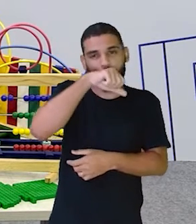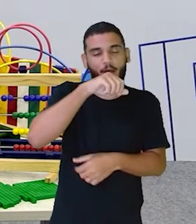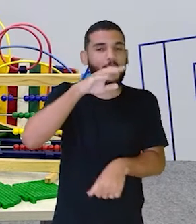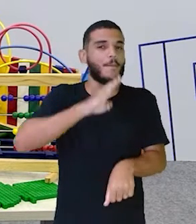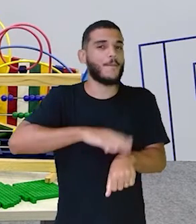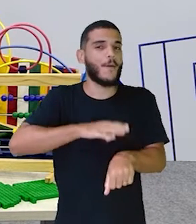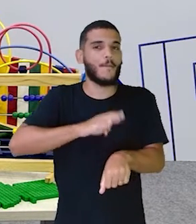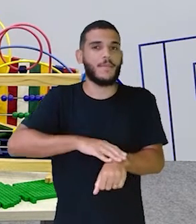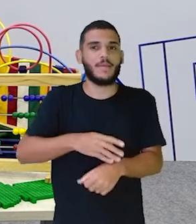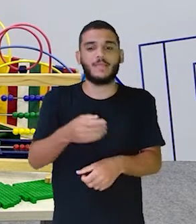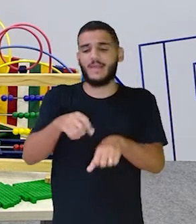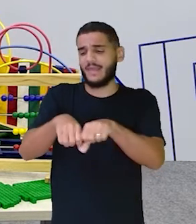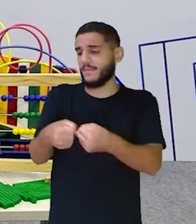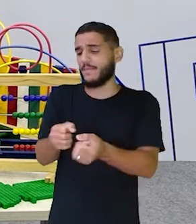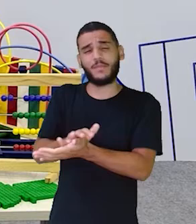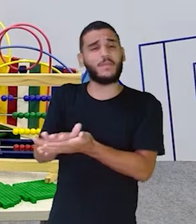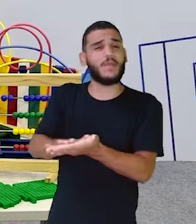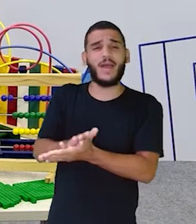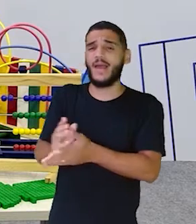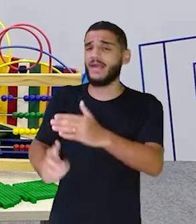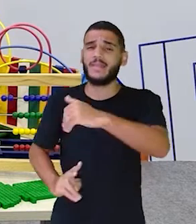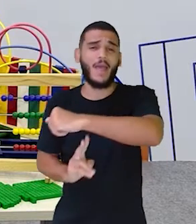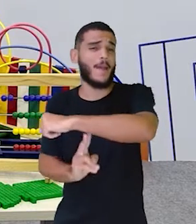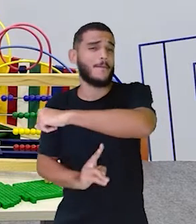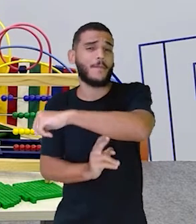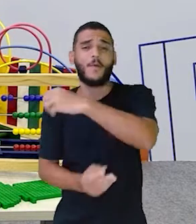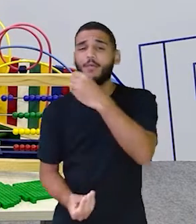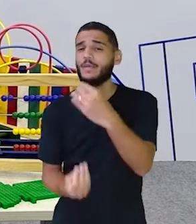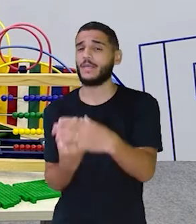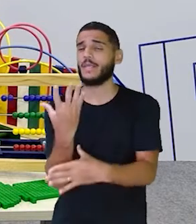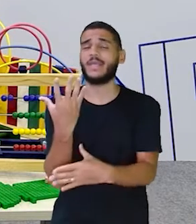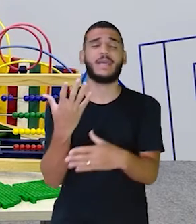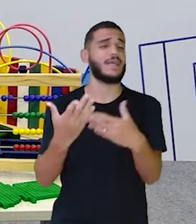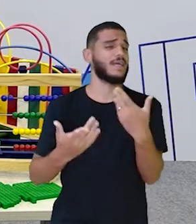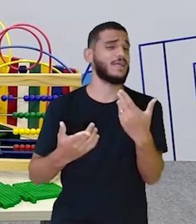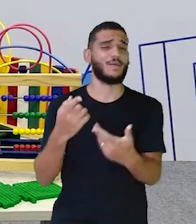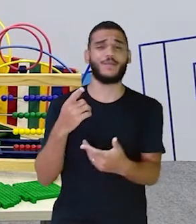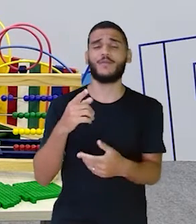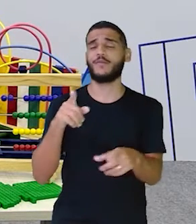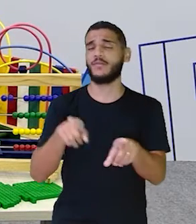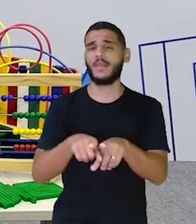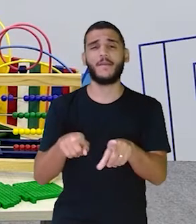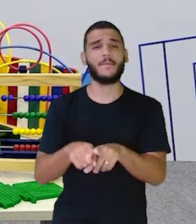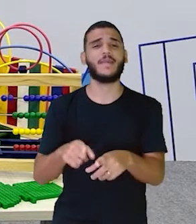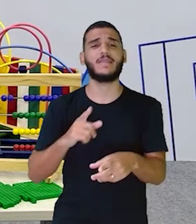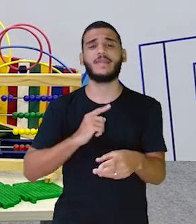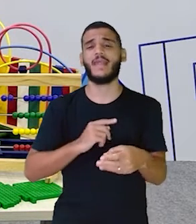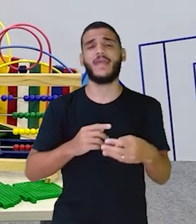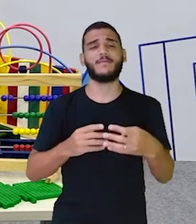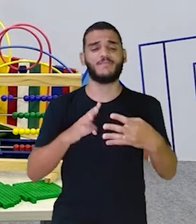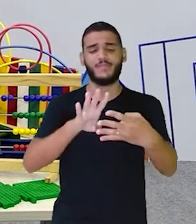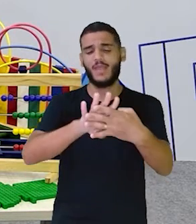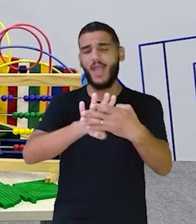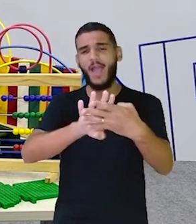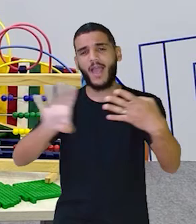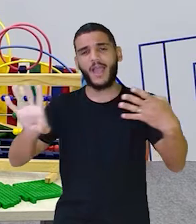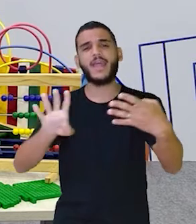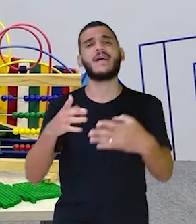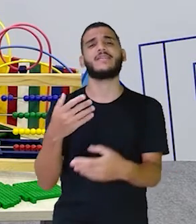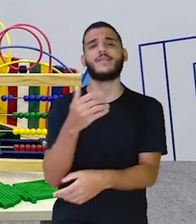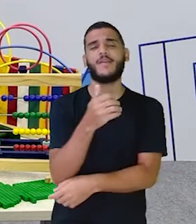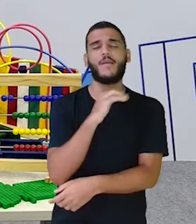estava quebrando, que ele estava construindo uma ponte, que ele estava construindo a grade para que os animais não